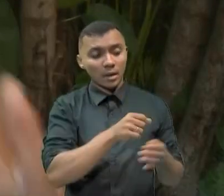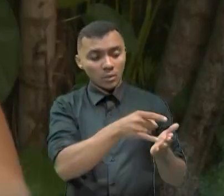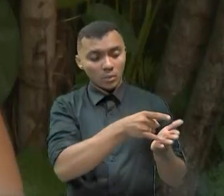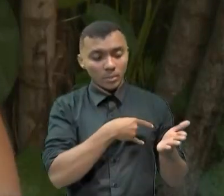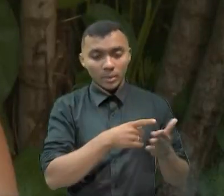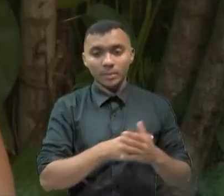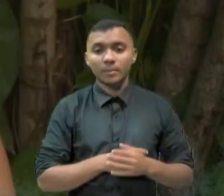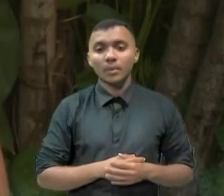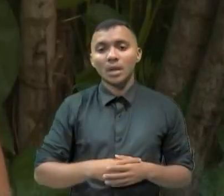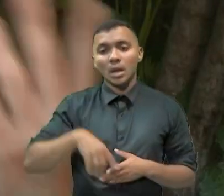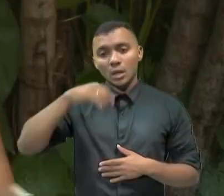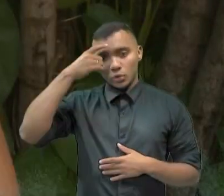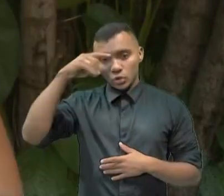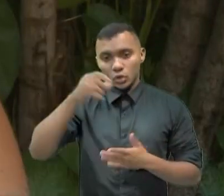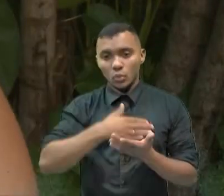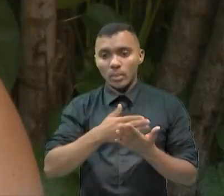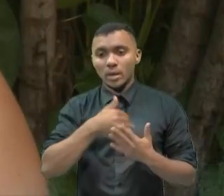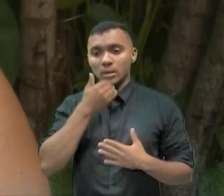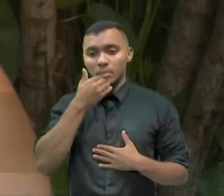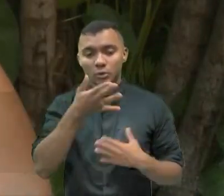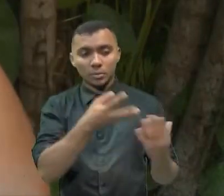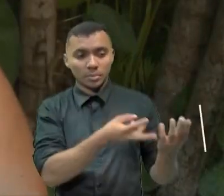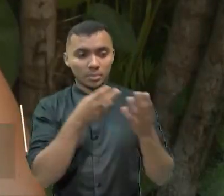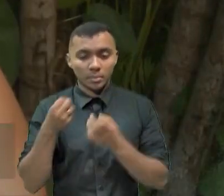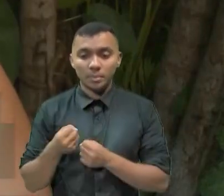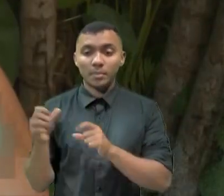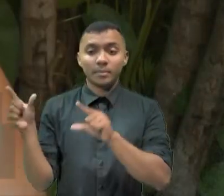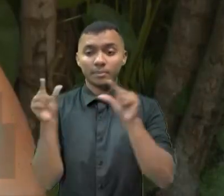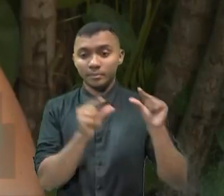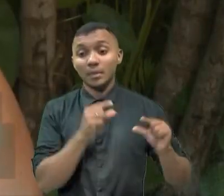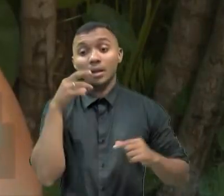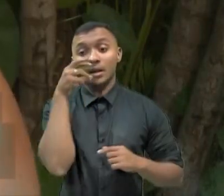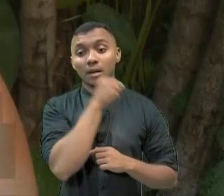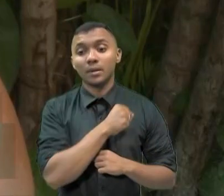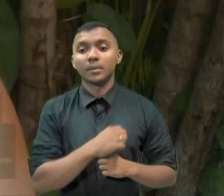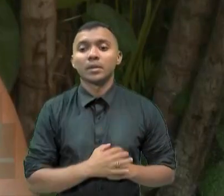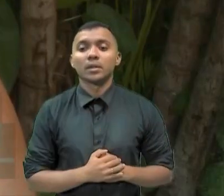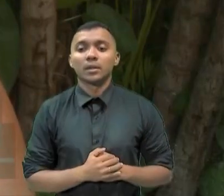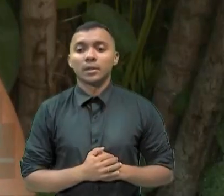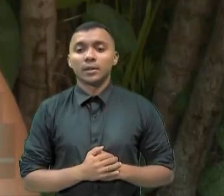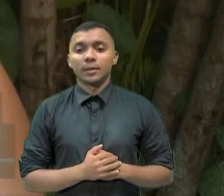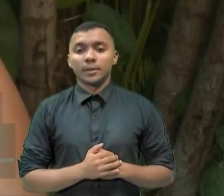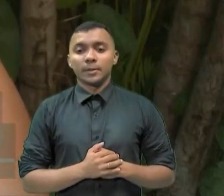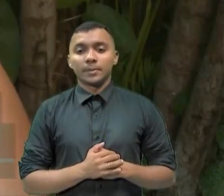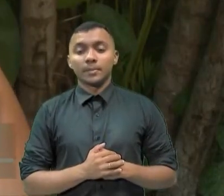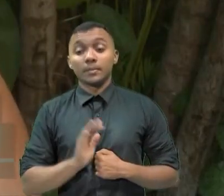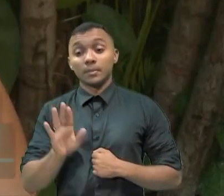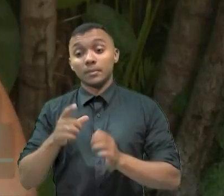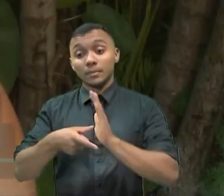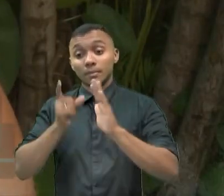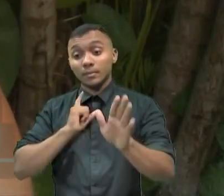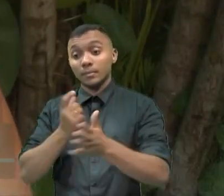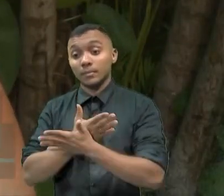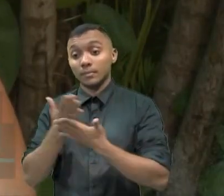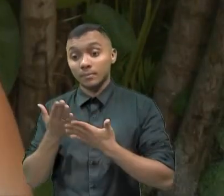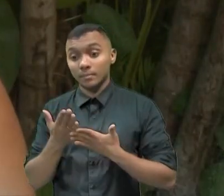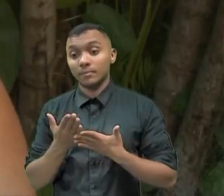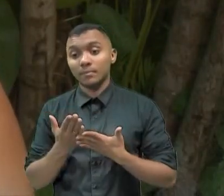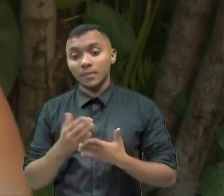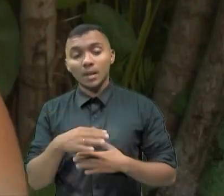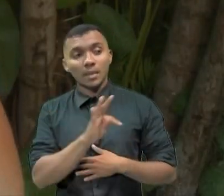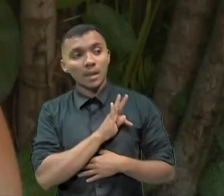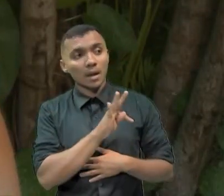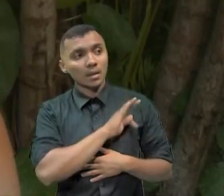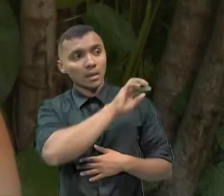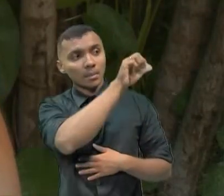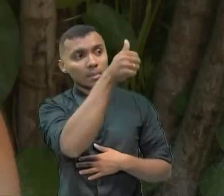dias para a emissão dessa licença ela foi reduzida drasticamente. Esse processo, antes ele passava por um crivo técnico e hoje em dia